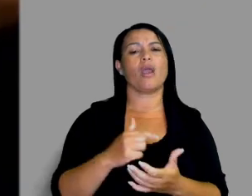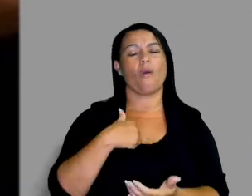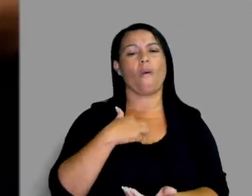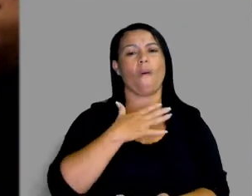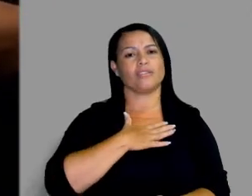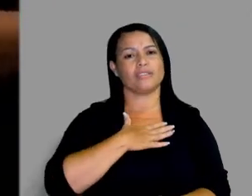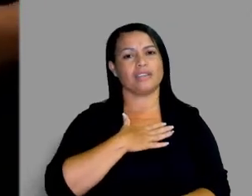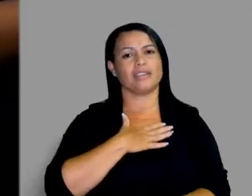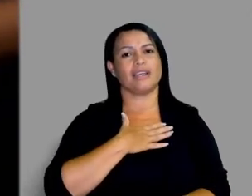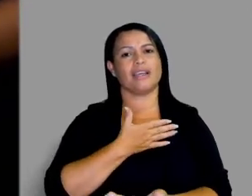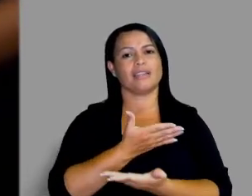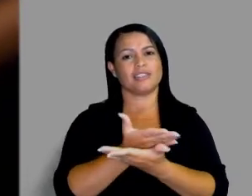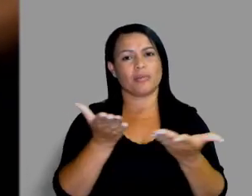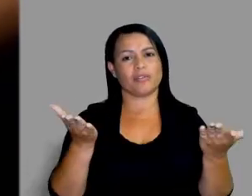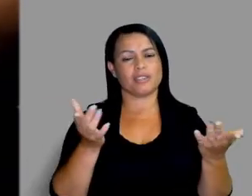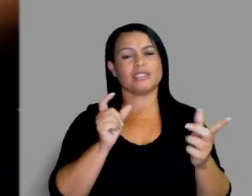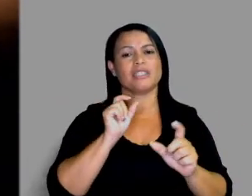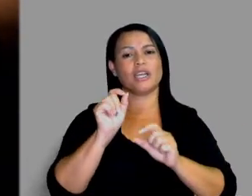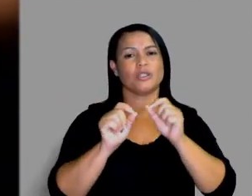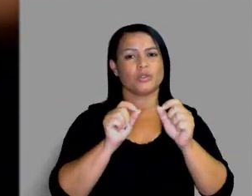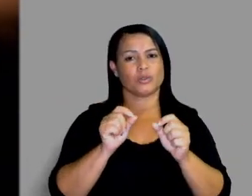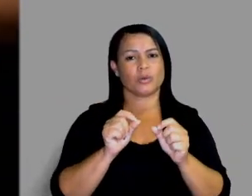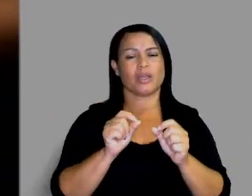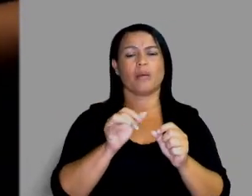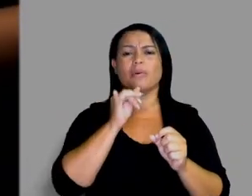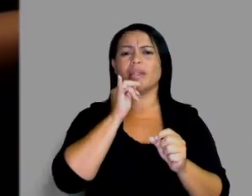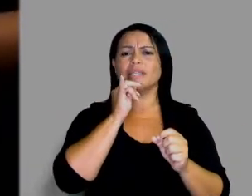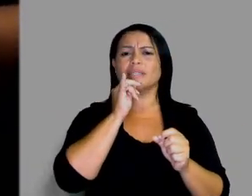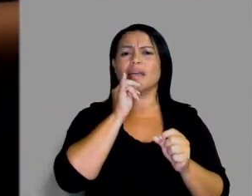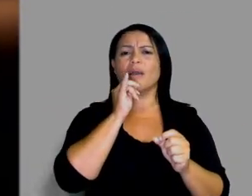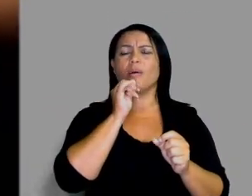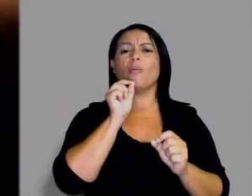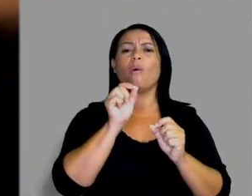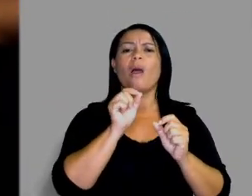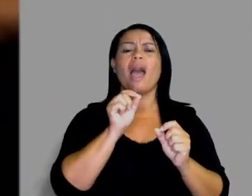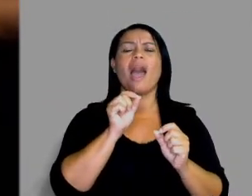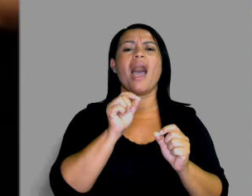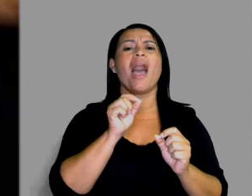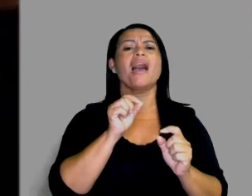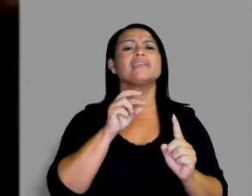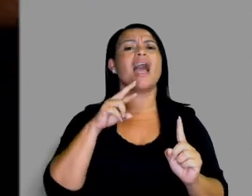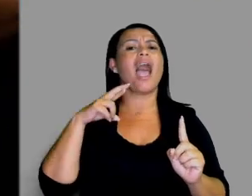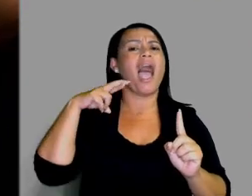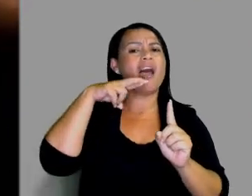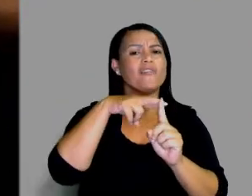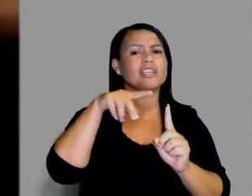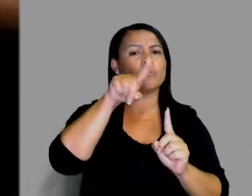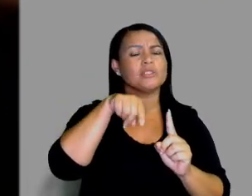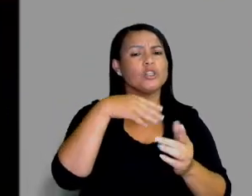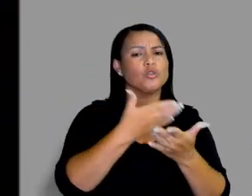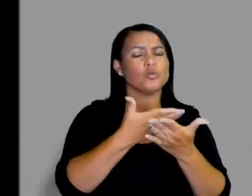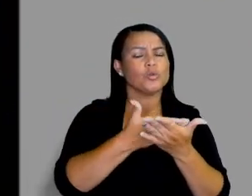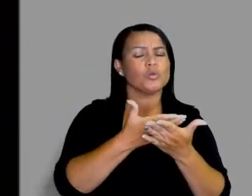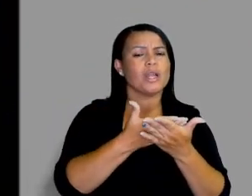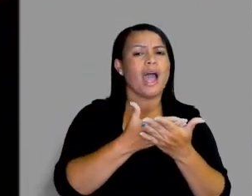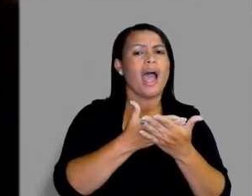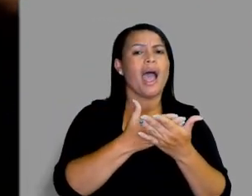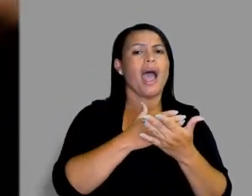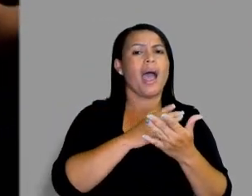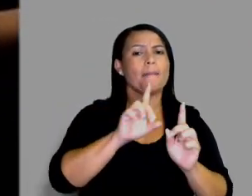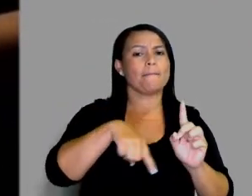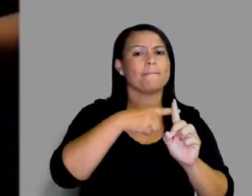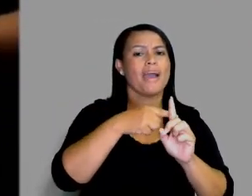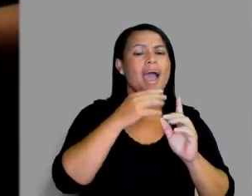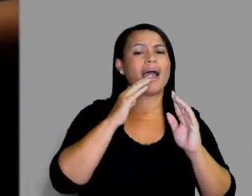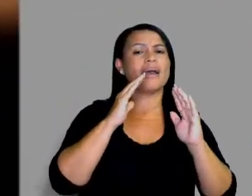Eu gostaria de deixar para vocês aqui, minha gente, as referências, né? Para que vocês possam estudar mais em casa. Os convido para a